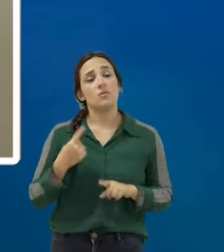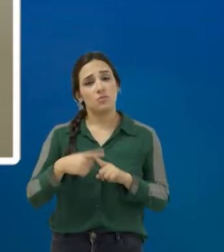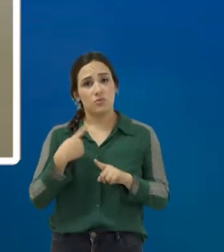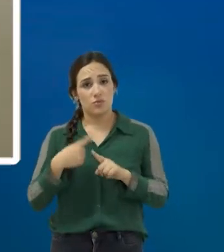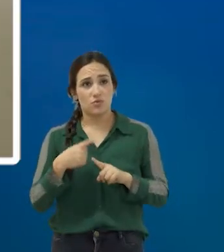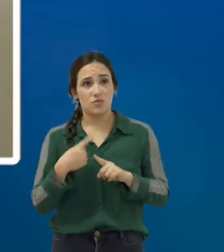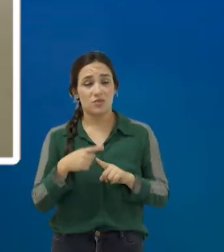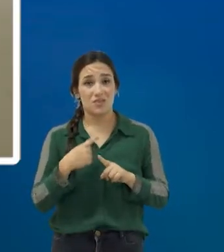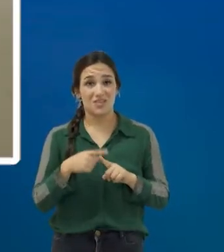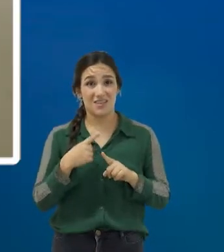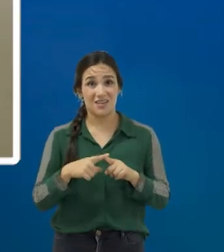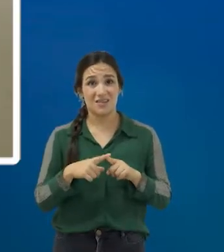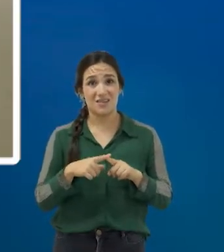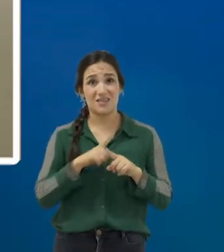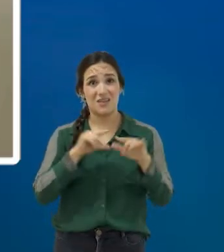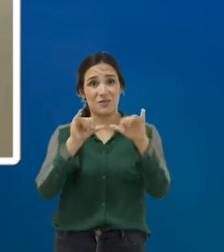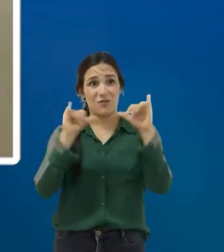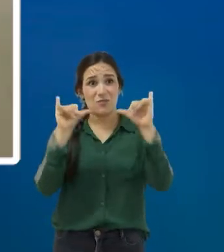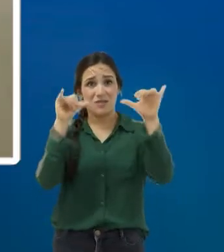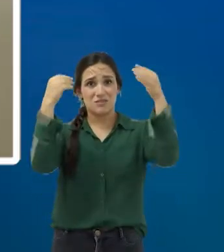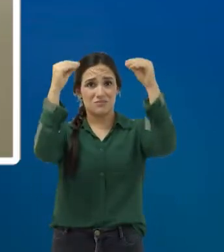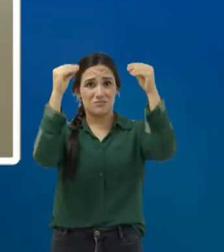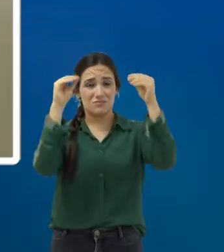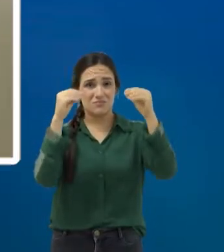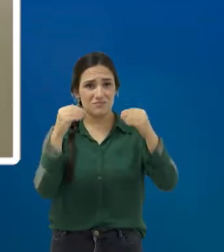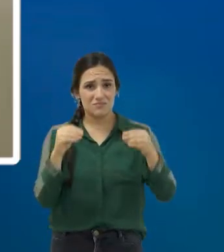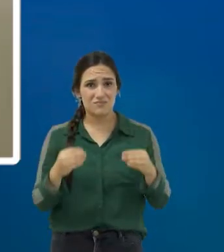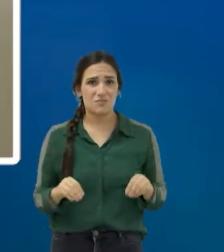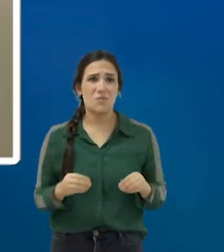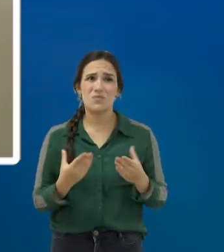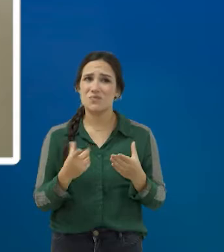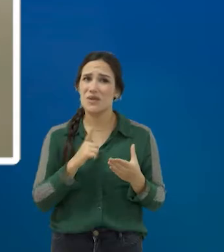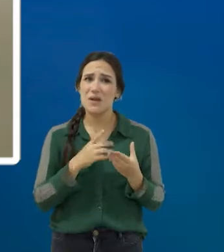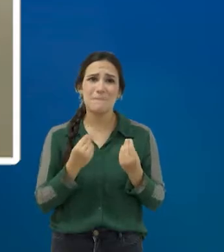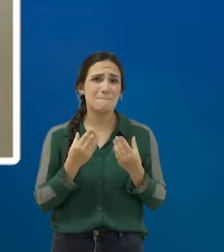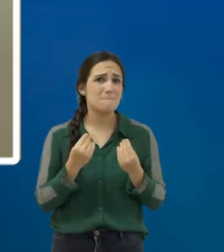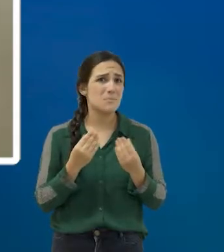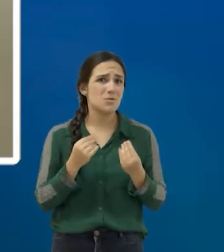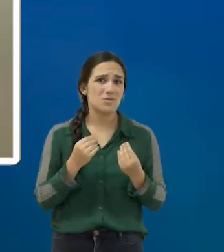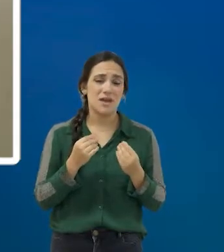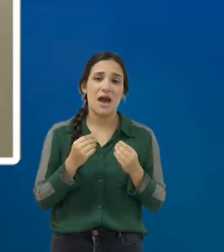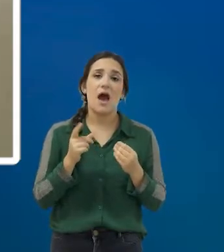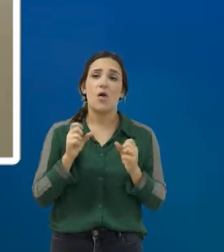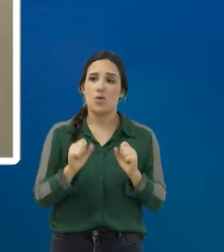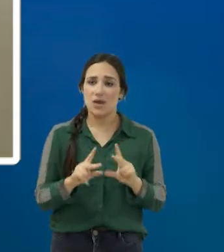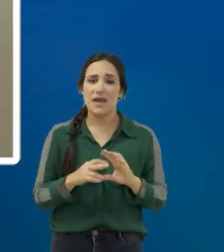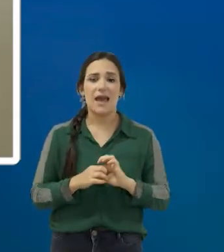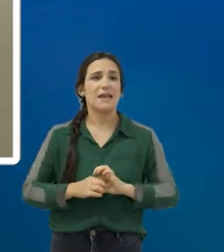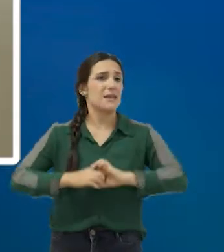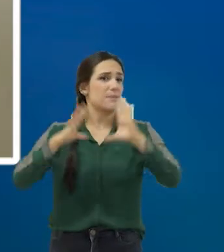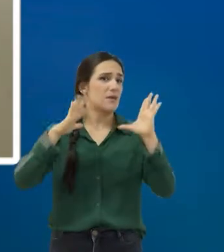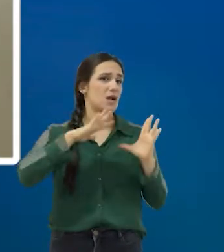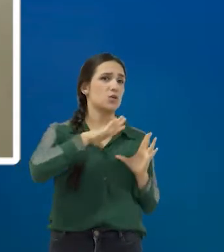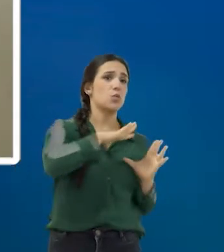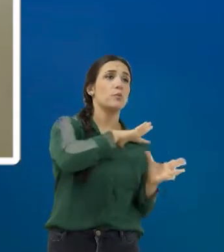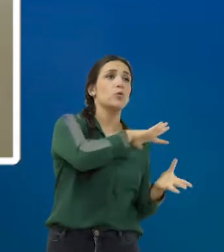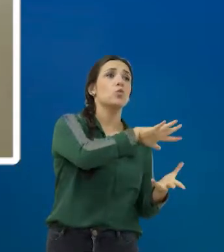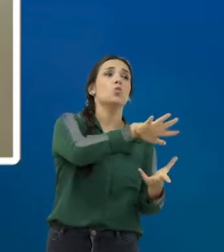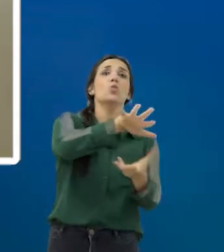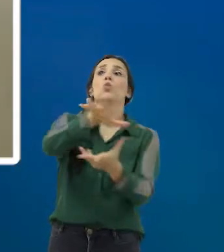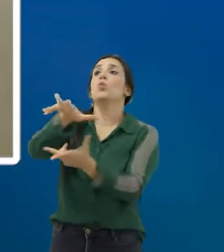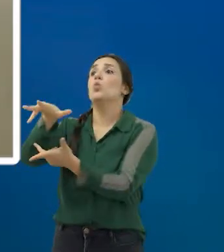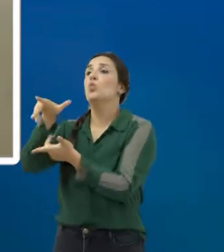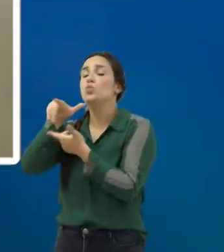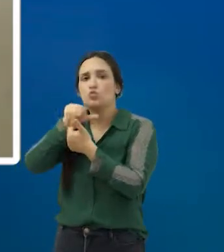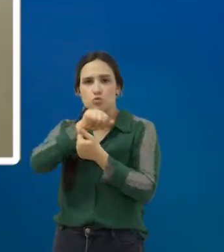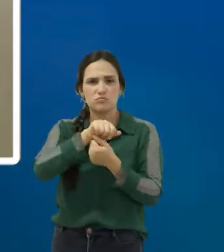de dados do Redome é colocado no Banco Mundial exatamente para isso, para que você tenha bastante